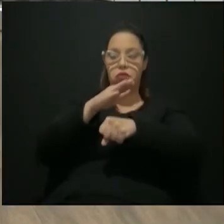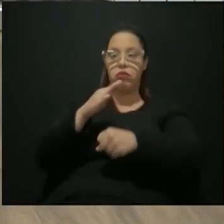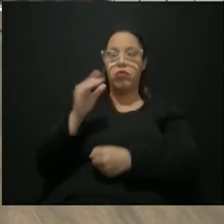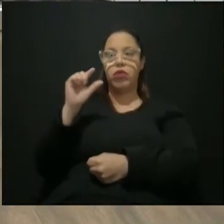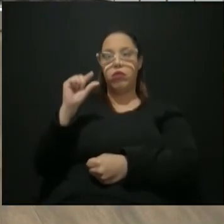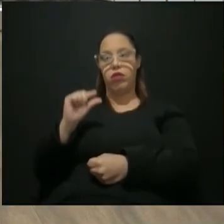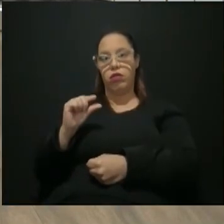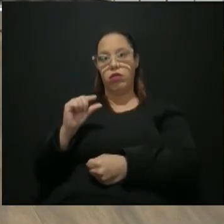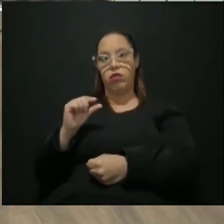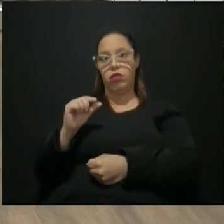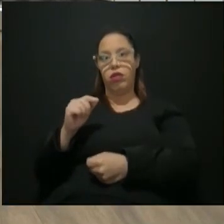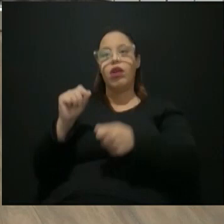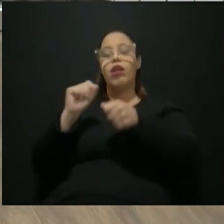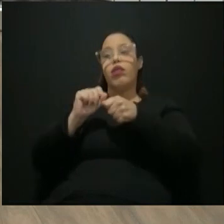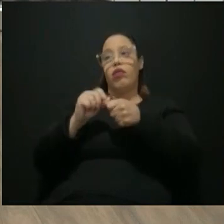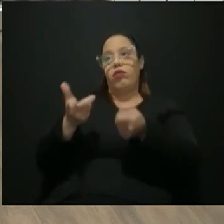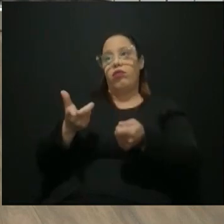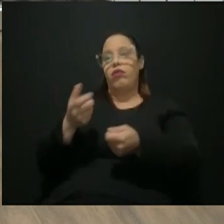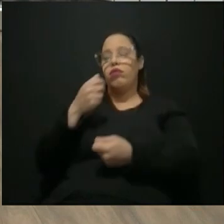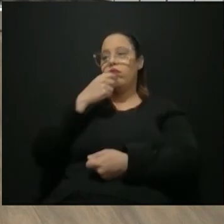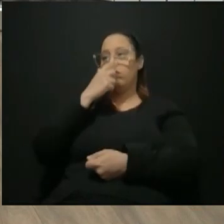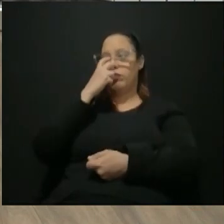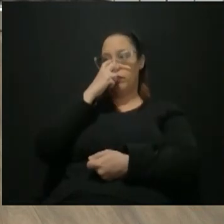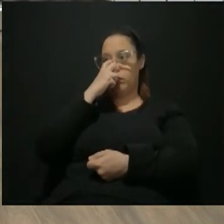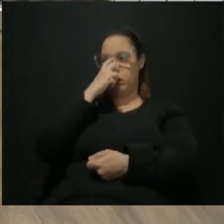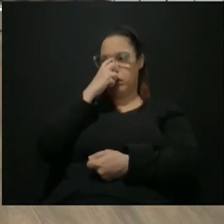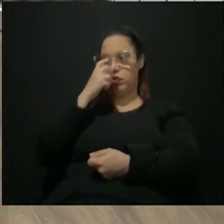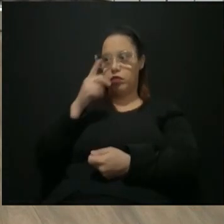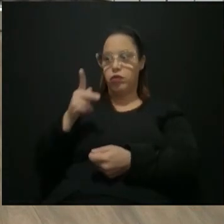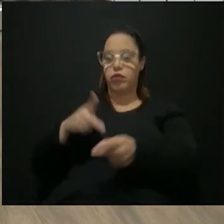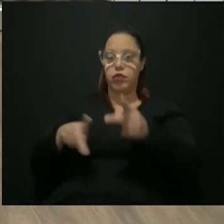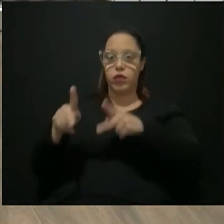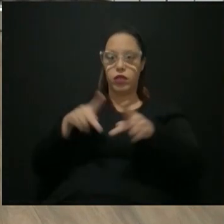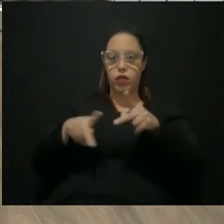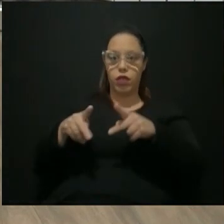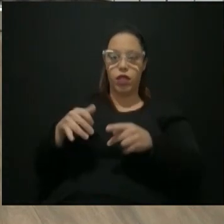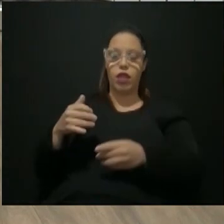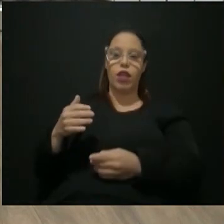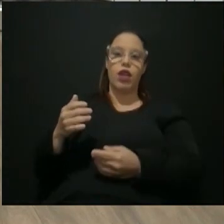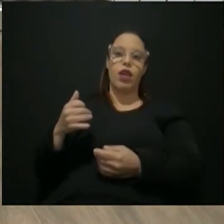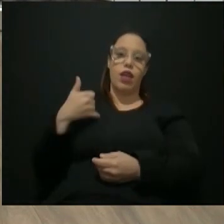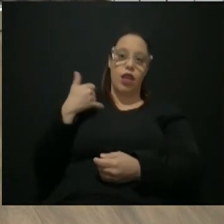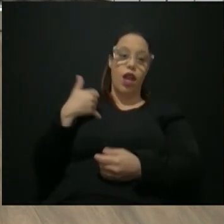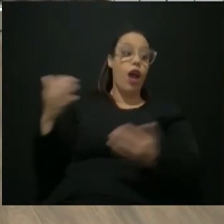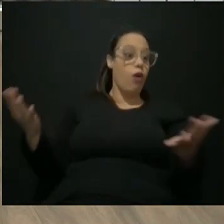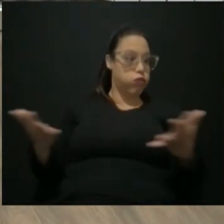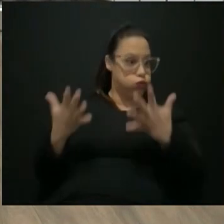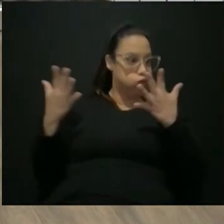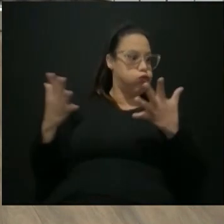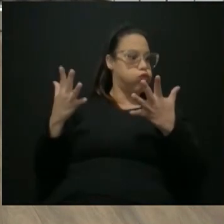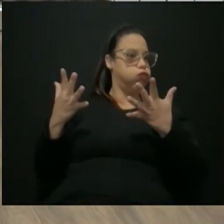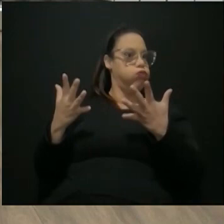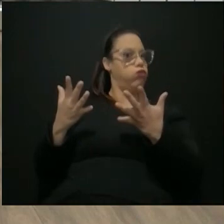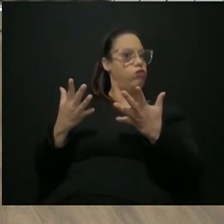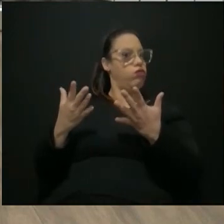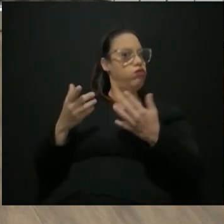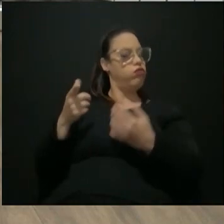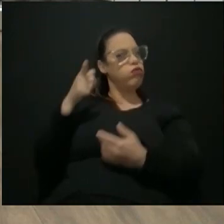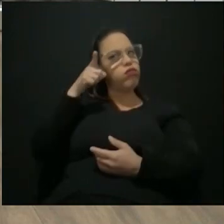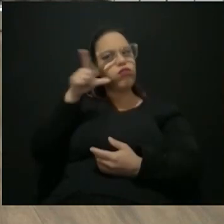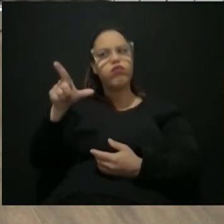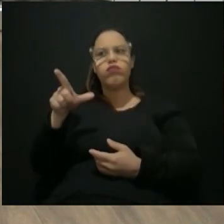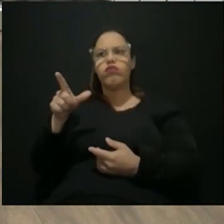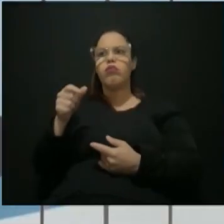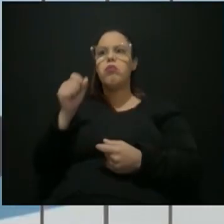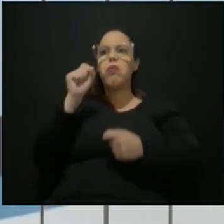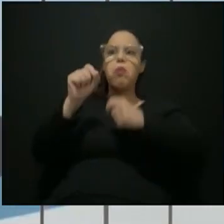fazer com que a população em idade ativa tenha condições de criar o seu processo,